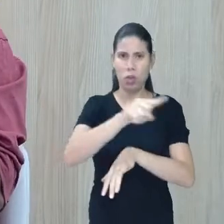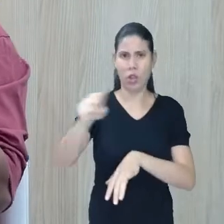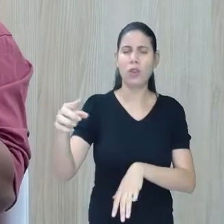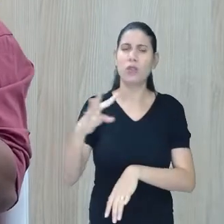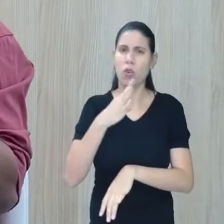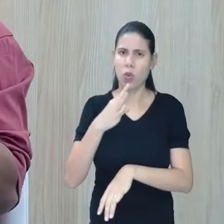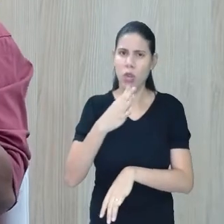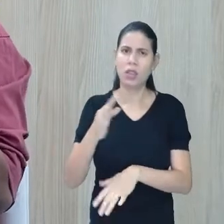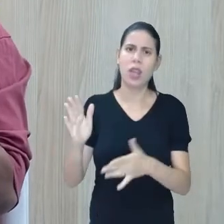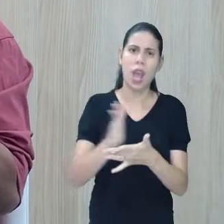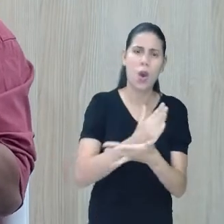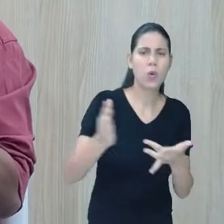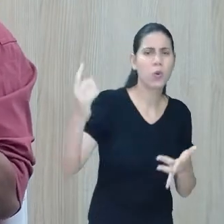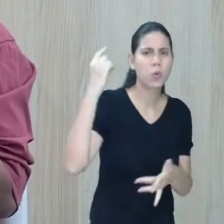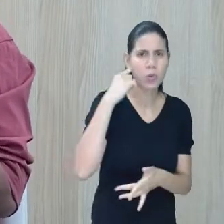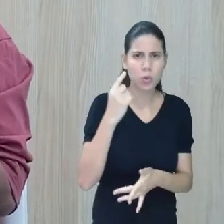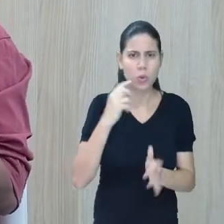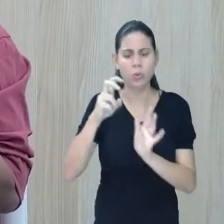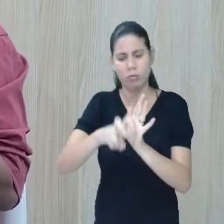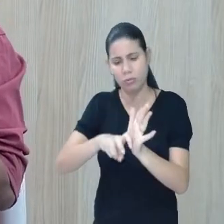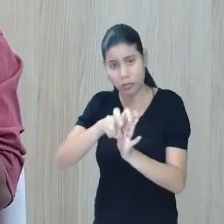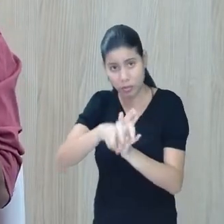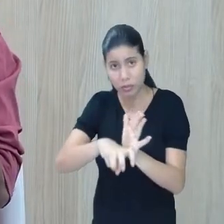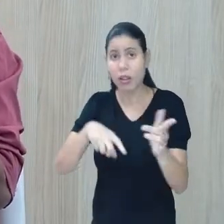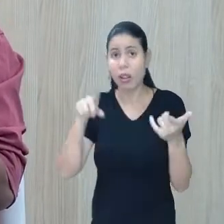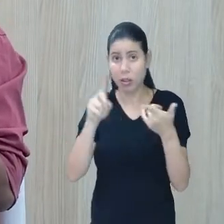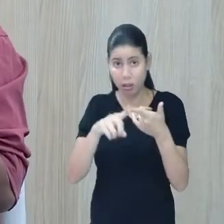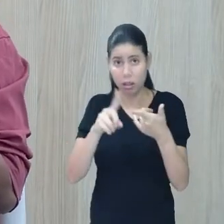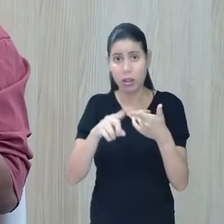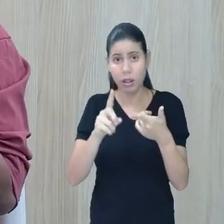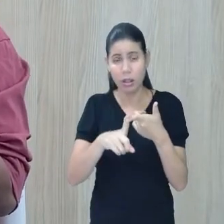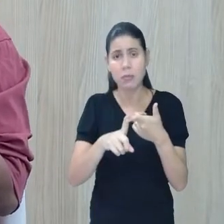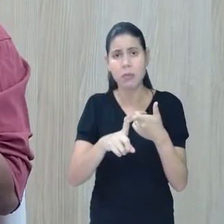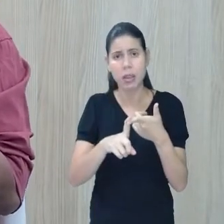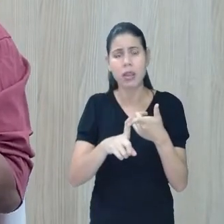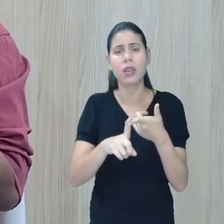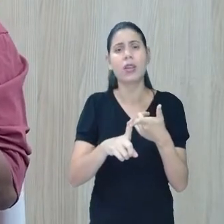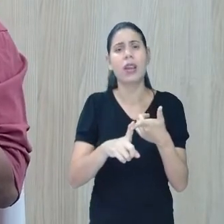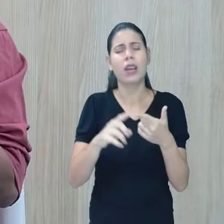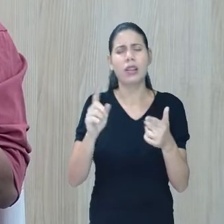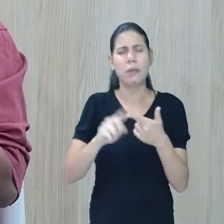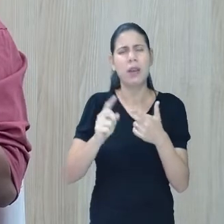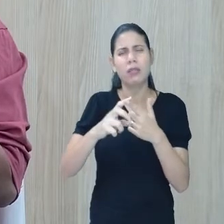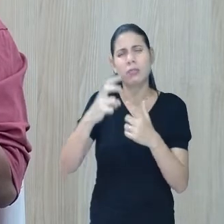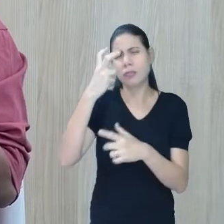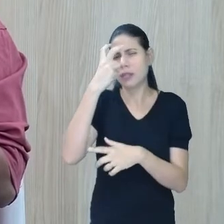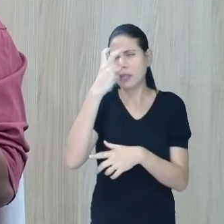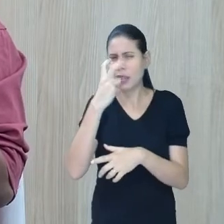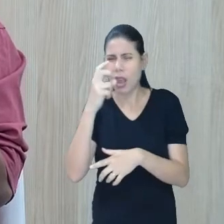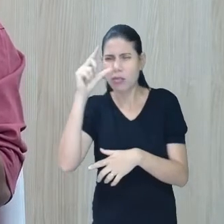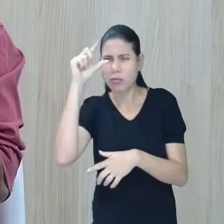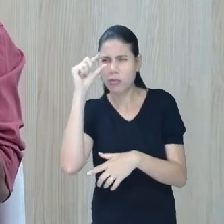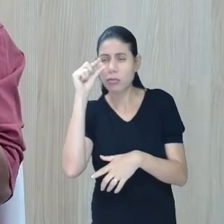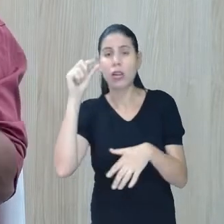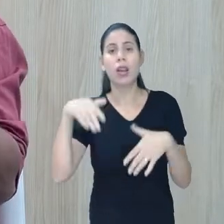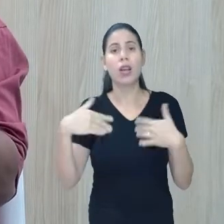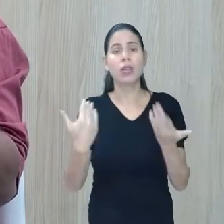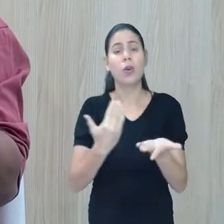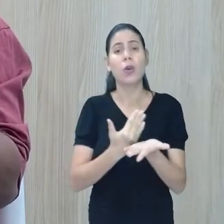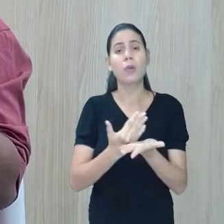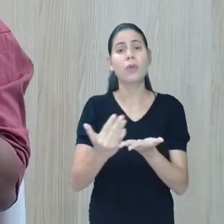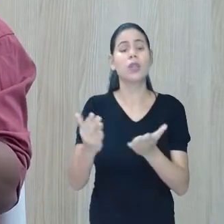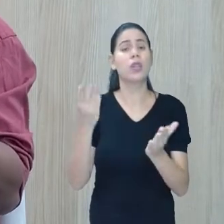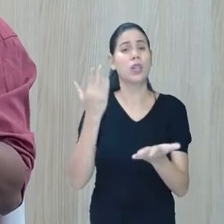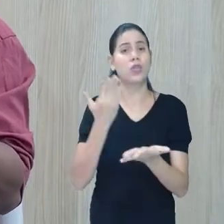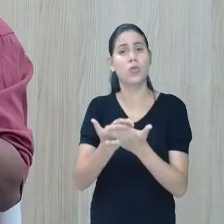surdo, usuário de cadeira de roda, e deficiente visoparcial. Então, ele começou a estudar também tifrologia